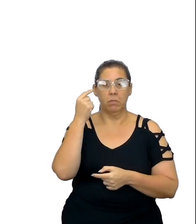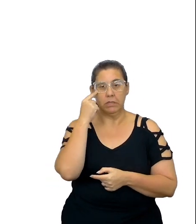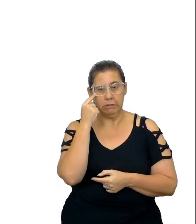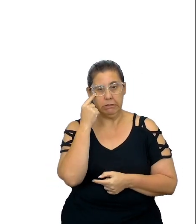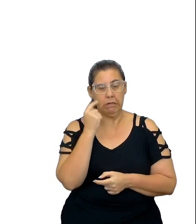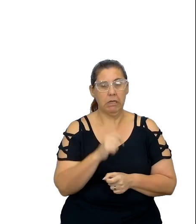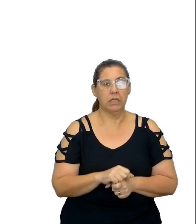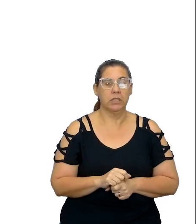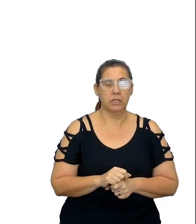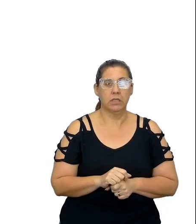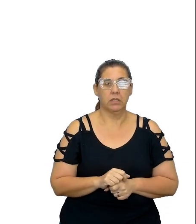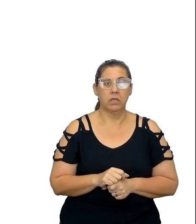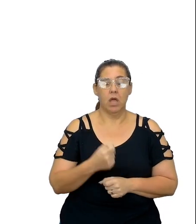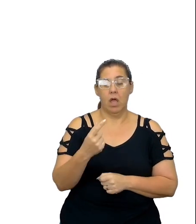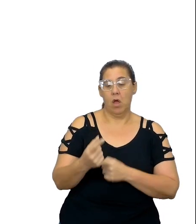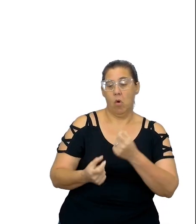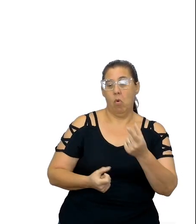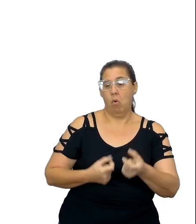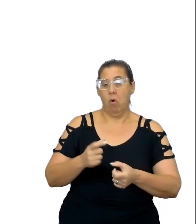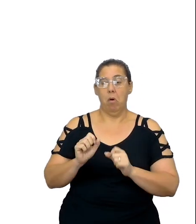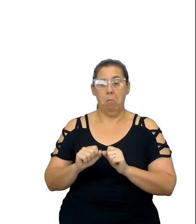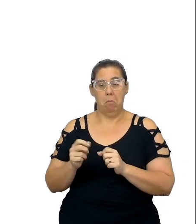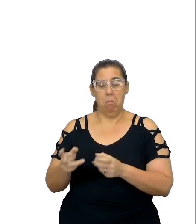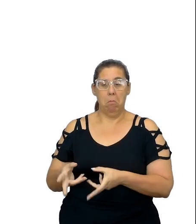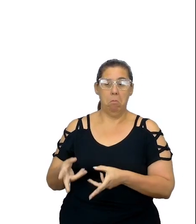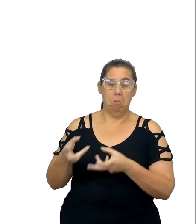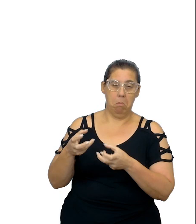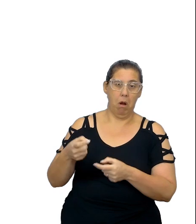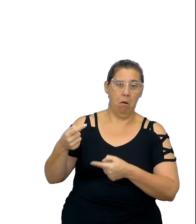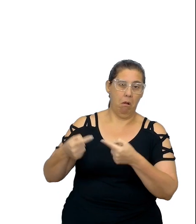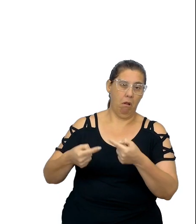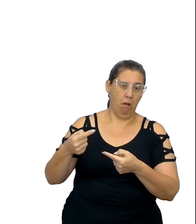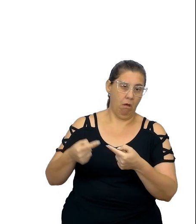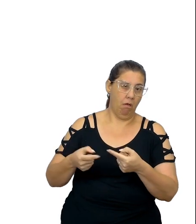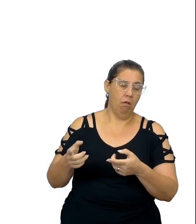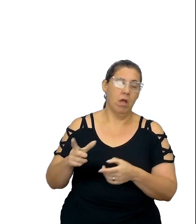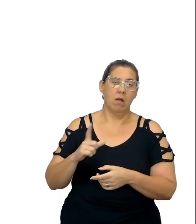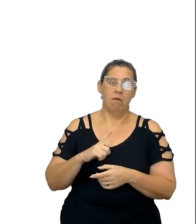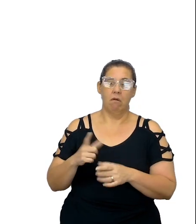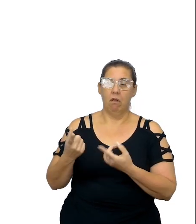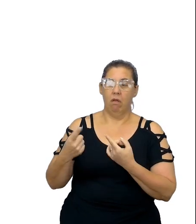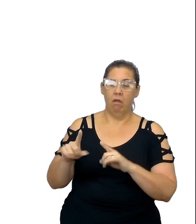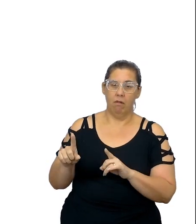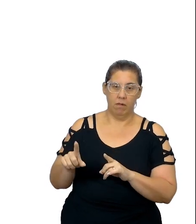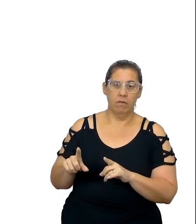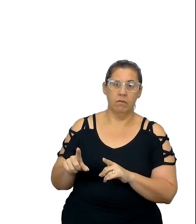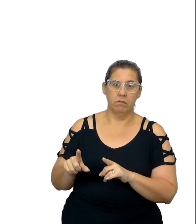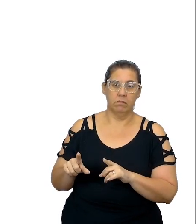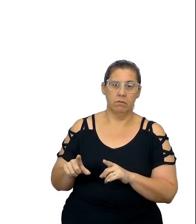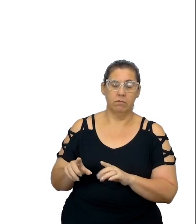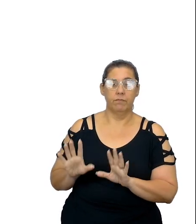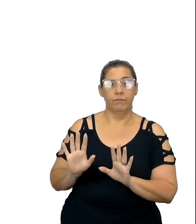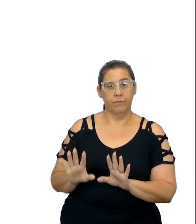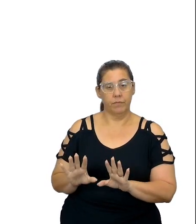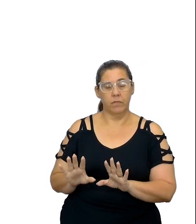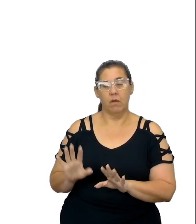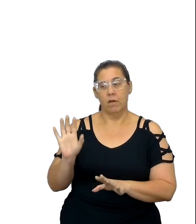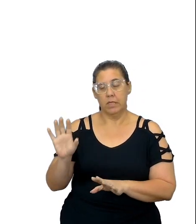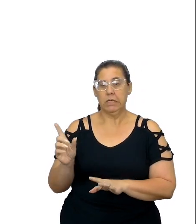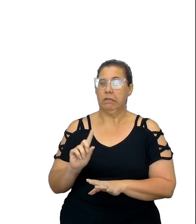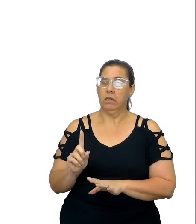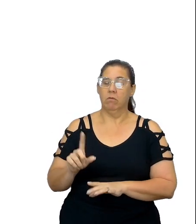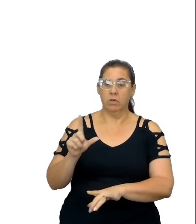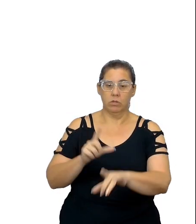que muitas vezes alguns podem observar alguns debates que haja ofensa, nesse caso não, tá bom? Então, a solução